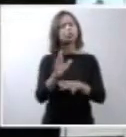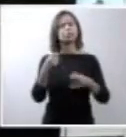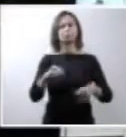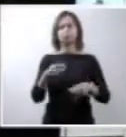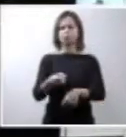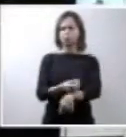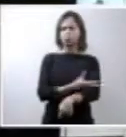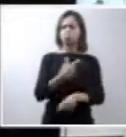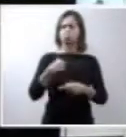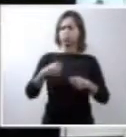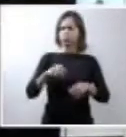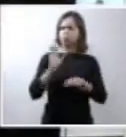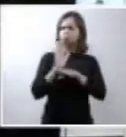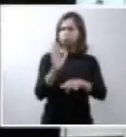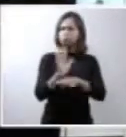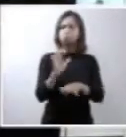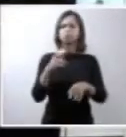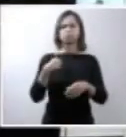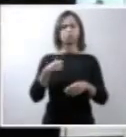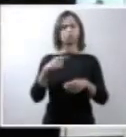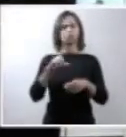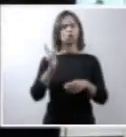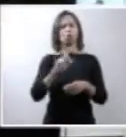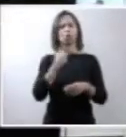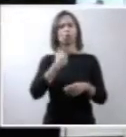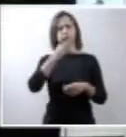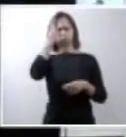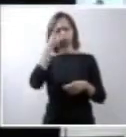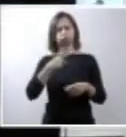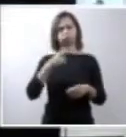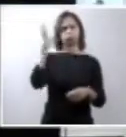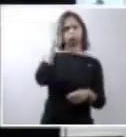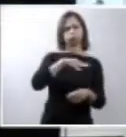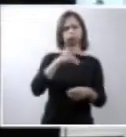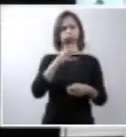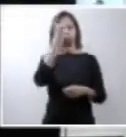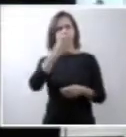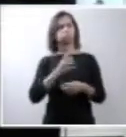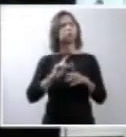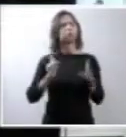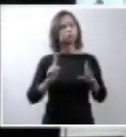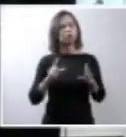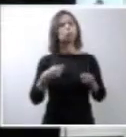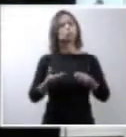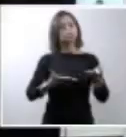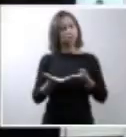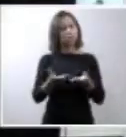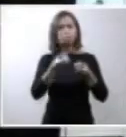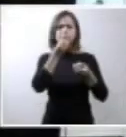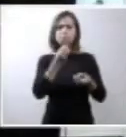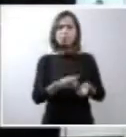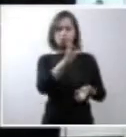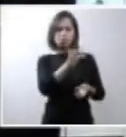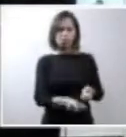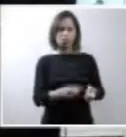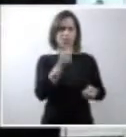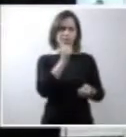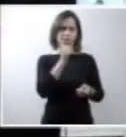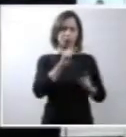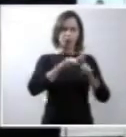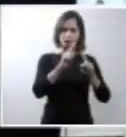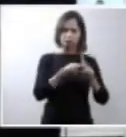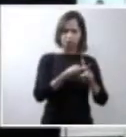Saúde. Quero lembrar de que, no nosso ambiente, os fatores que levam